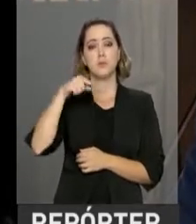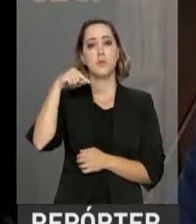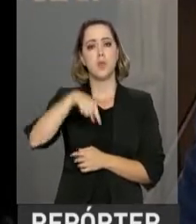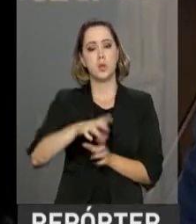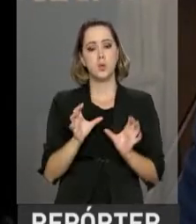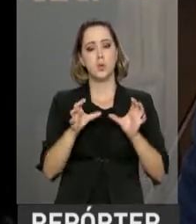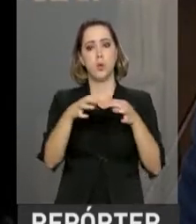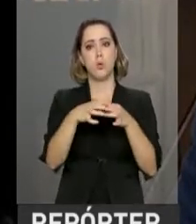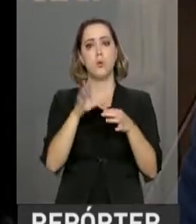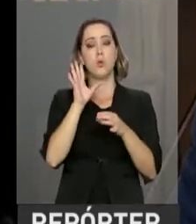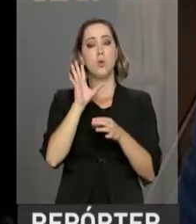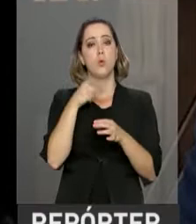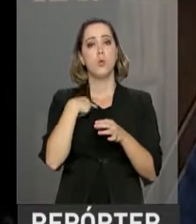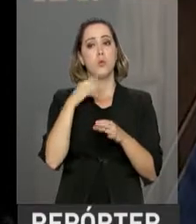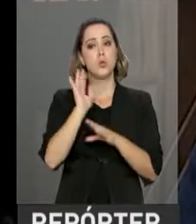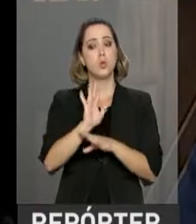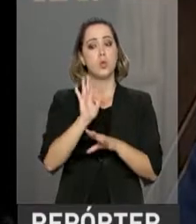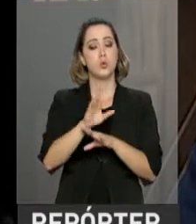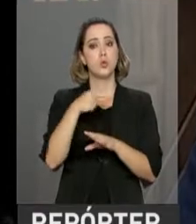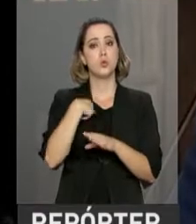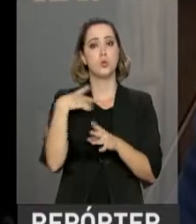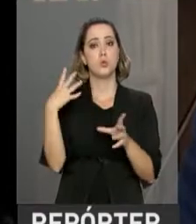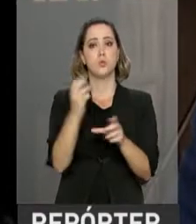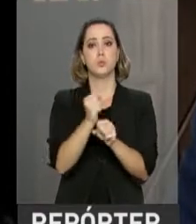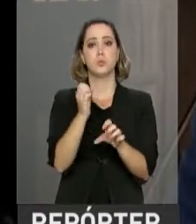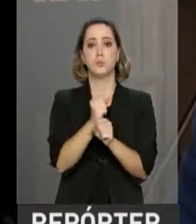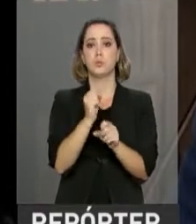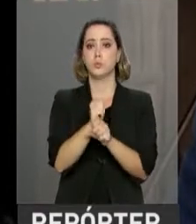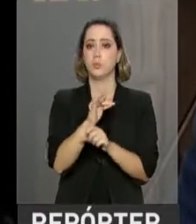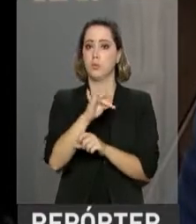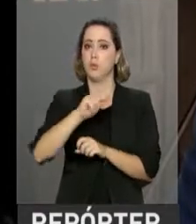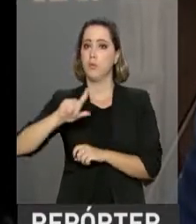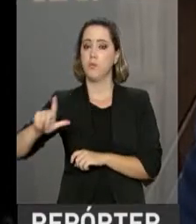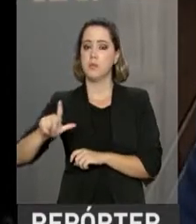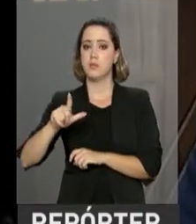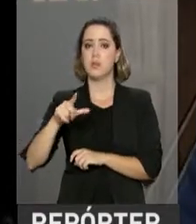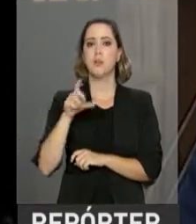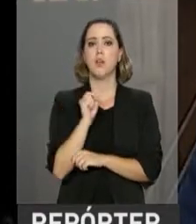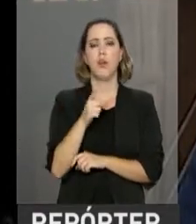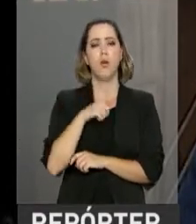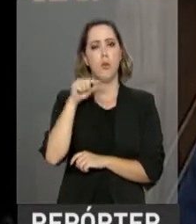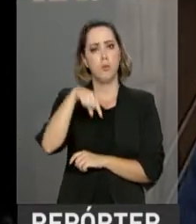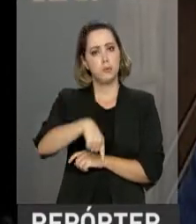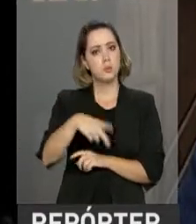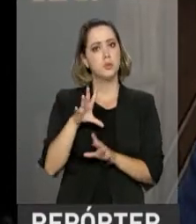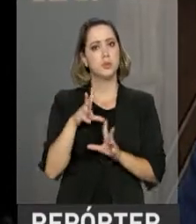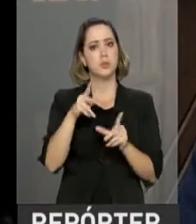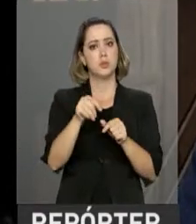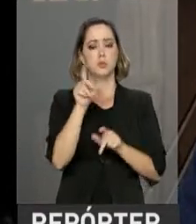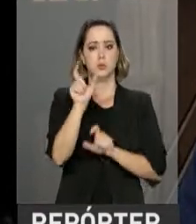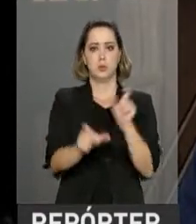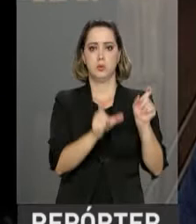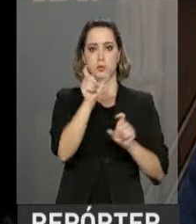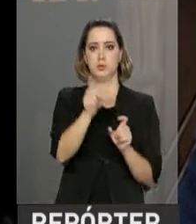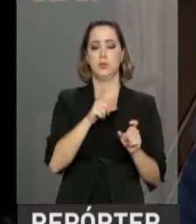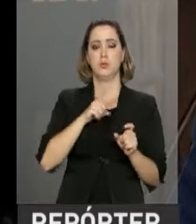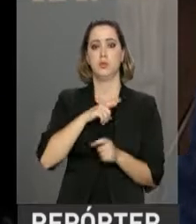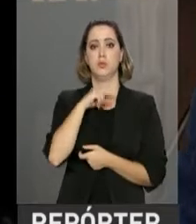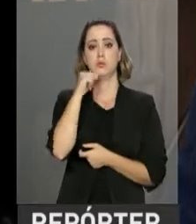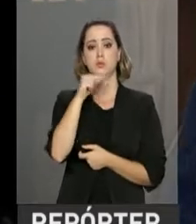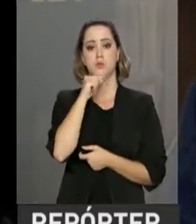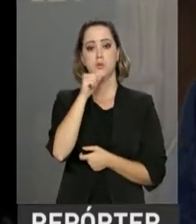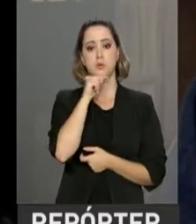atendimento de apoio contábil fiscal estará fazendo esse atendimento aqui a todas as pessoas que tiverem dúvidas